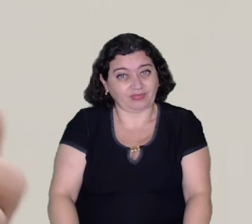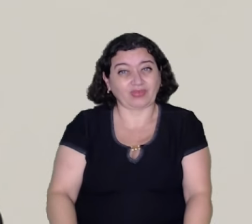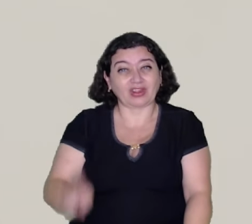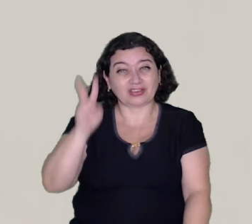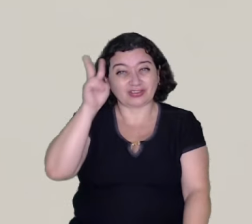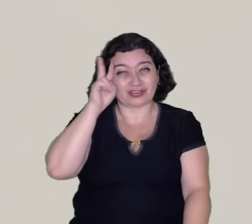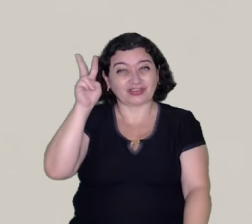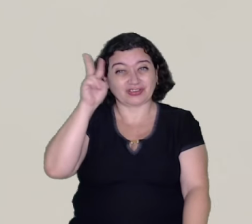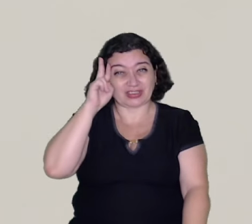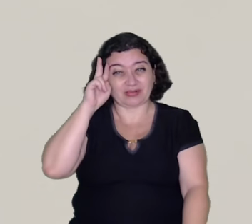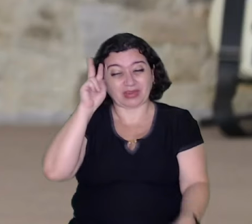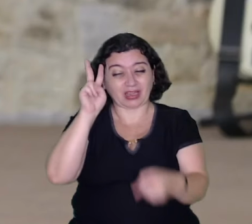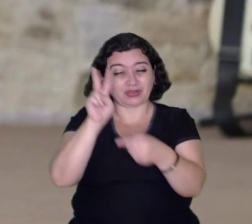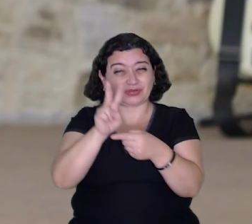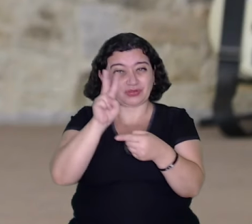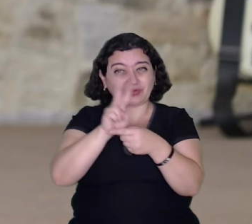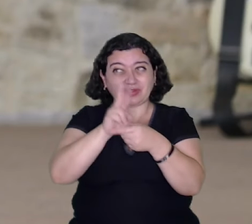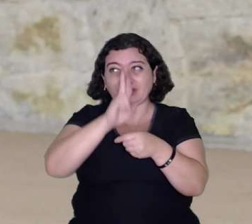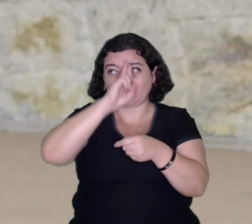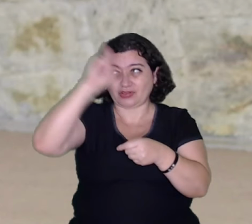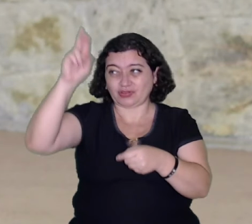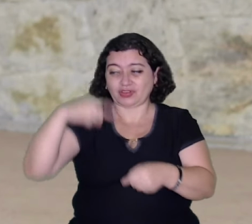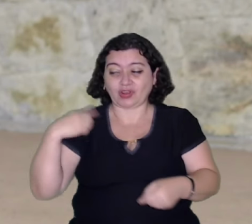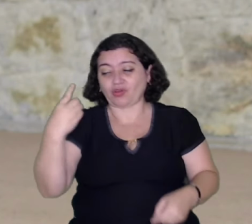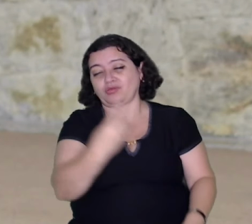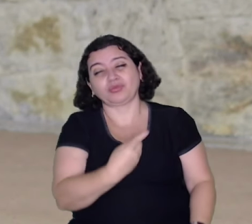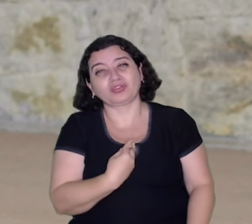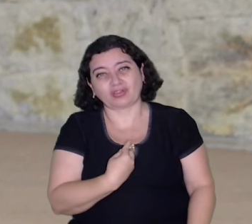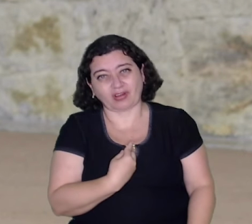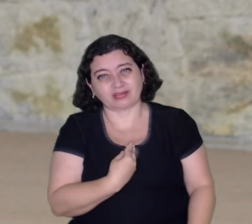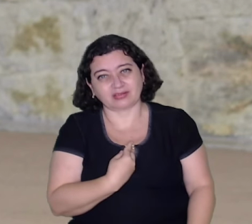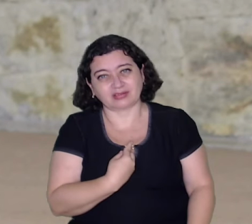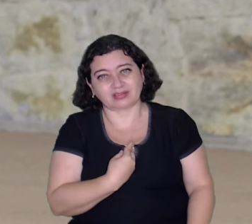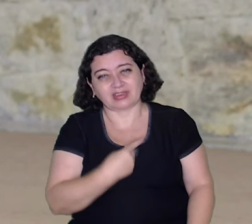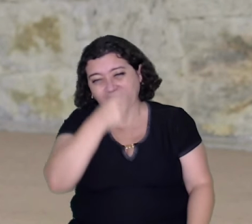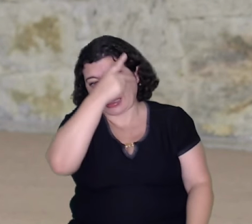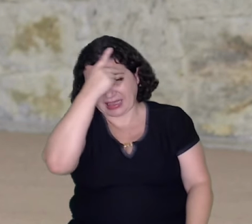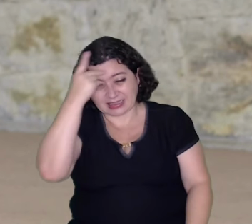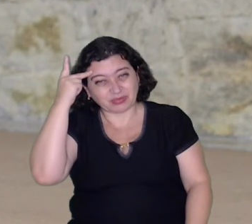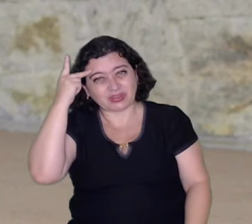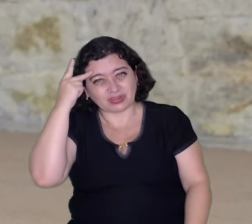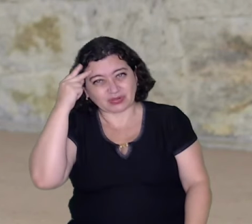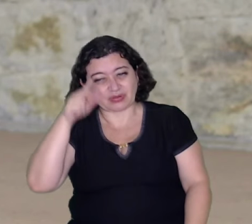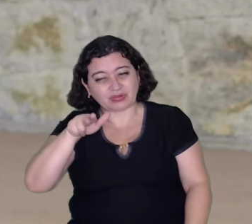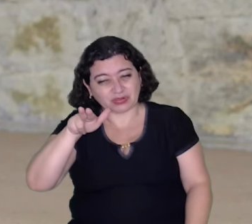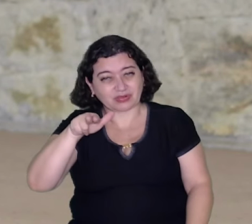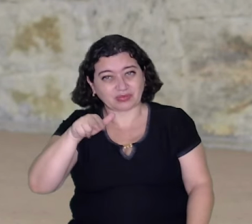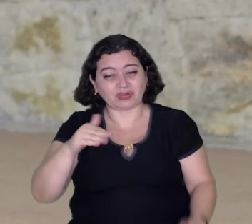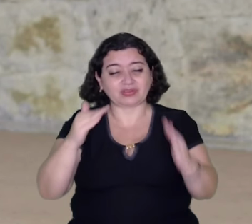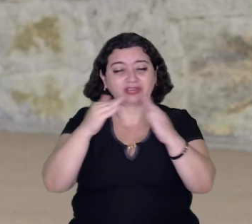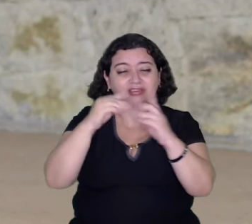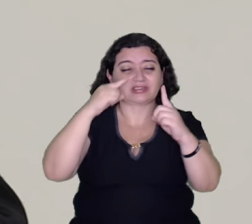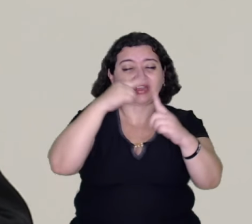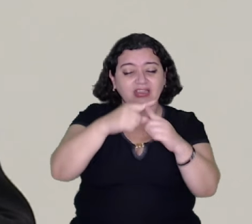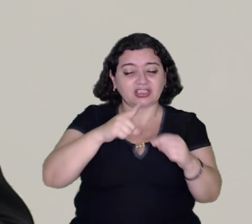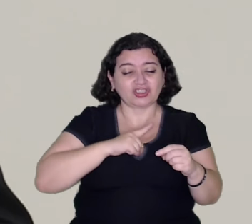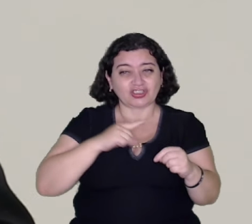de lembrar dos cuidados que o Senhor tem por nós, que as pessoas, os irmãos, a igreja tem por